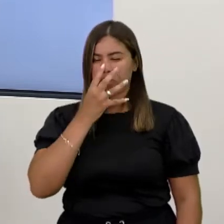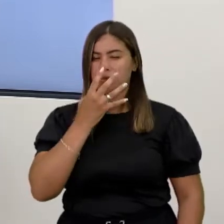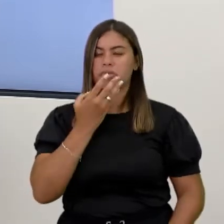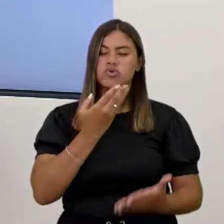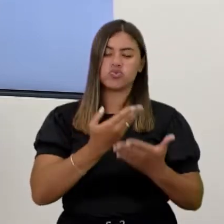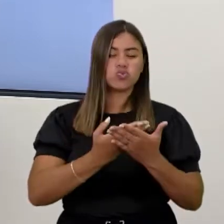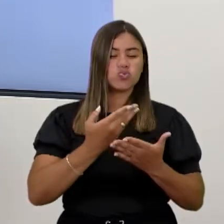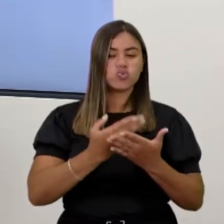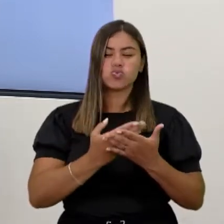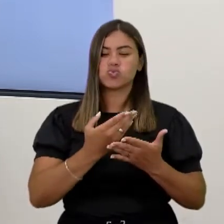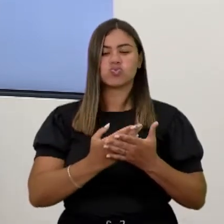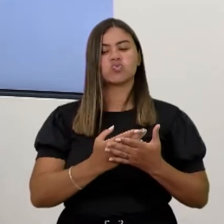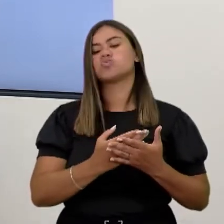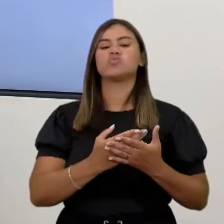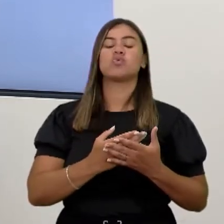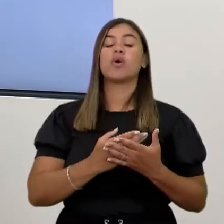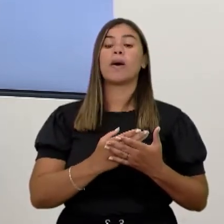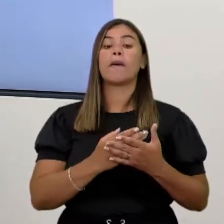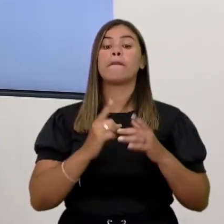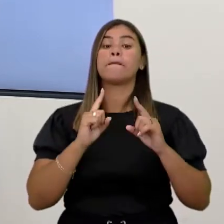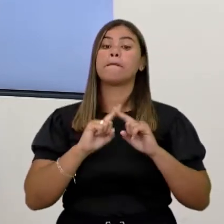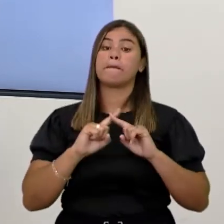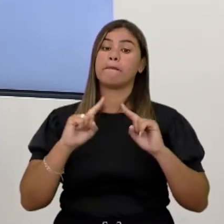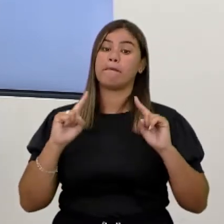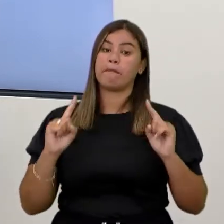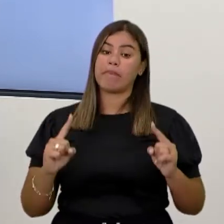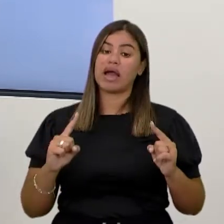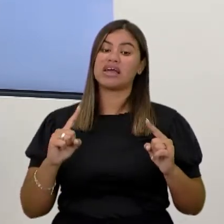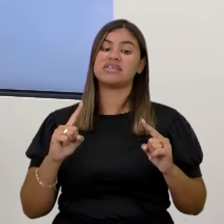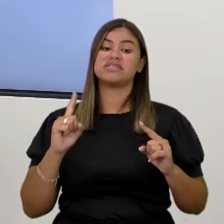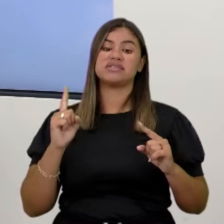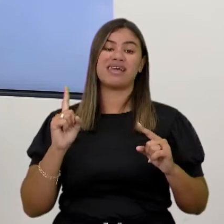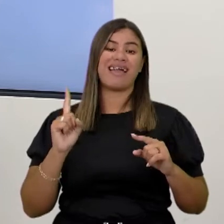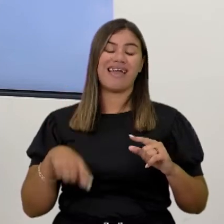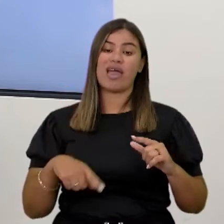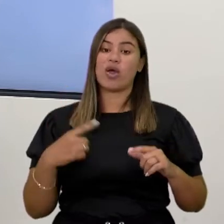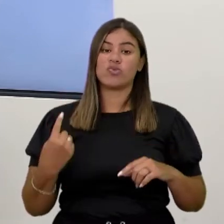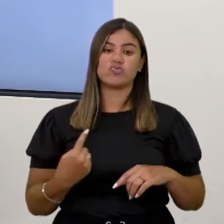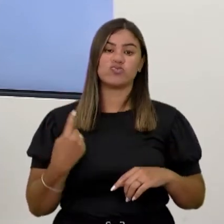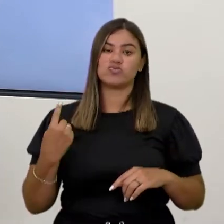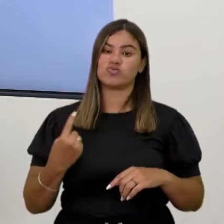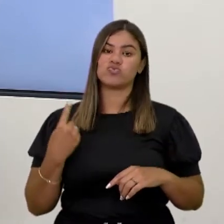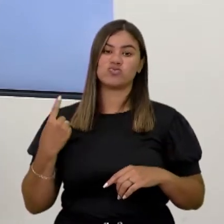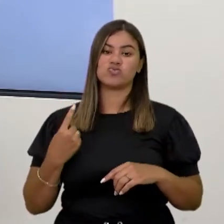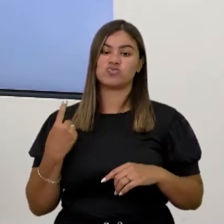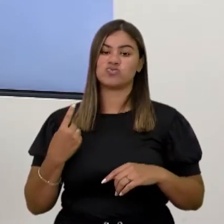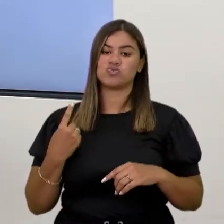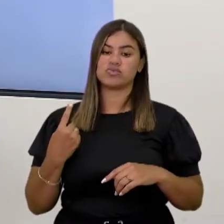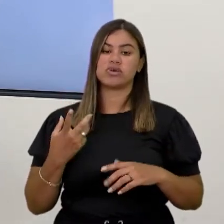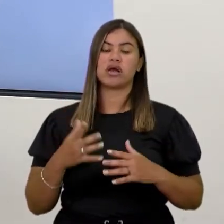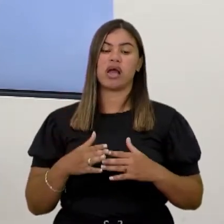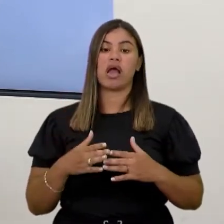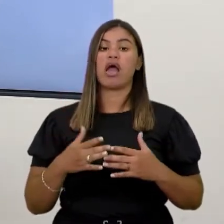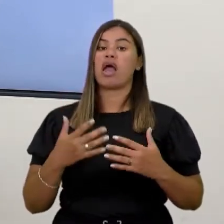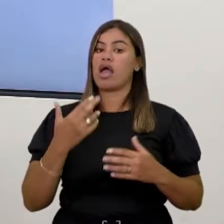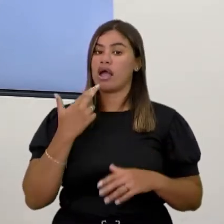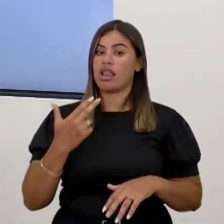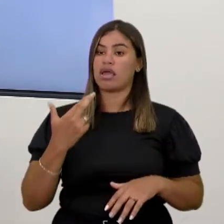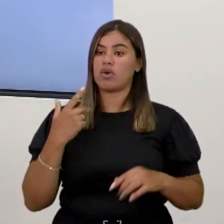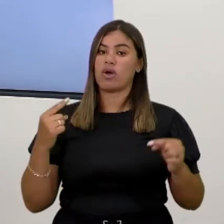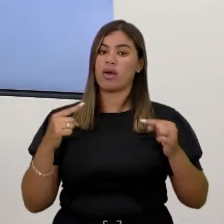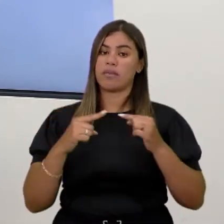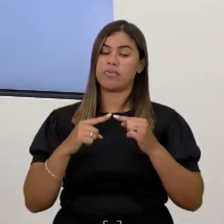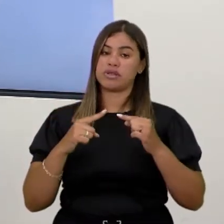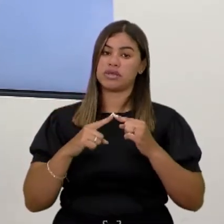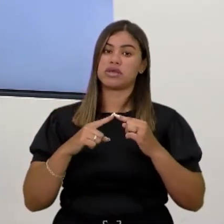um aficionado por estudo da língua, mas é uma ilha. Embora seja uma língua falada por milhões de pessoas, uma das línguas mais faladas